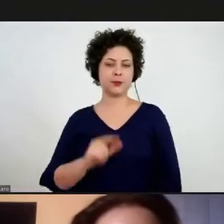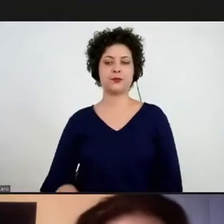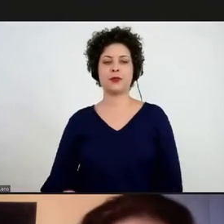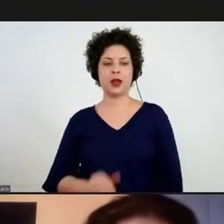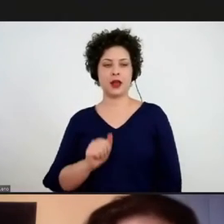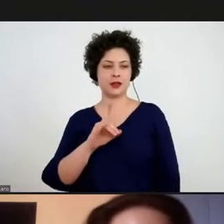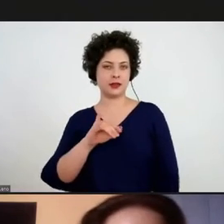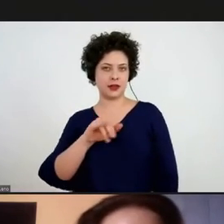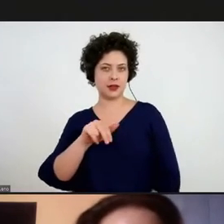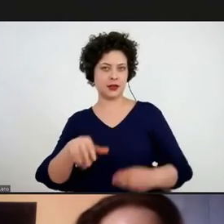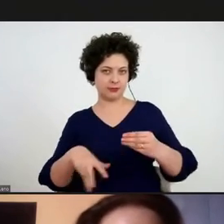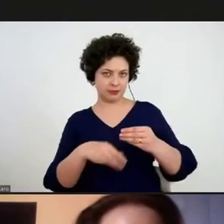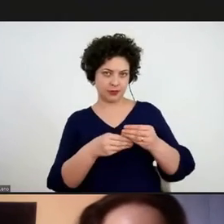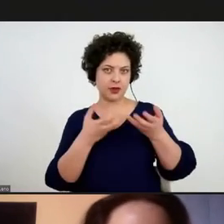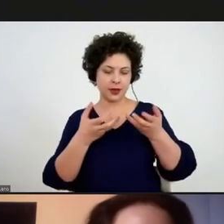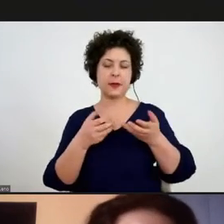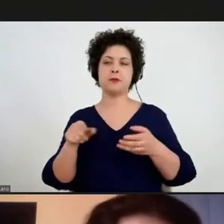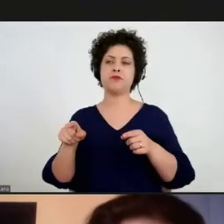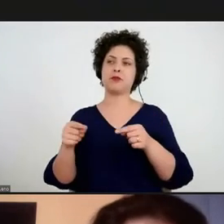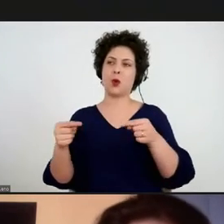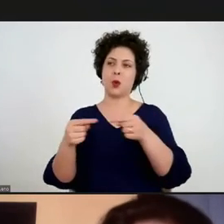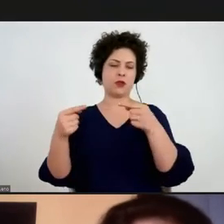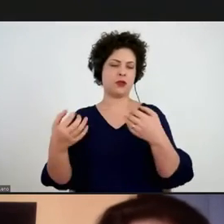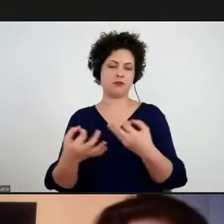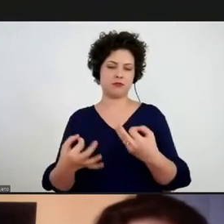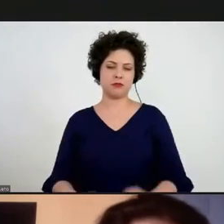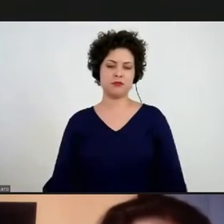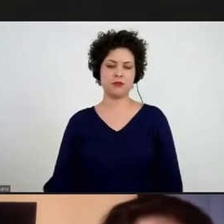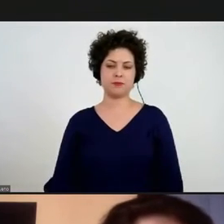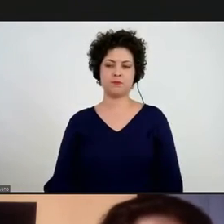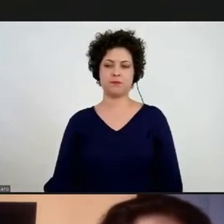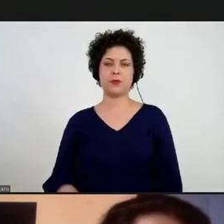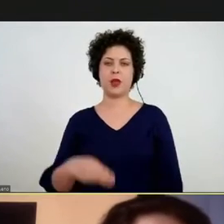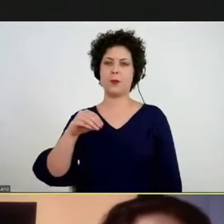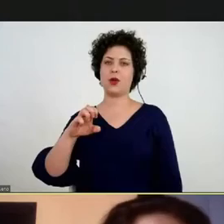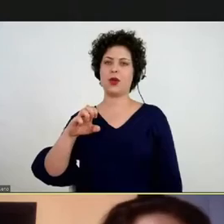Estou contemplada pela fala da Moema. Obrigada. Tá certo, tá certo.